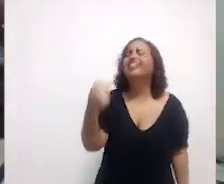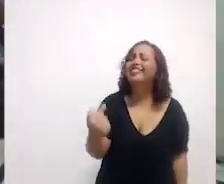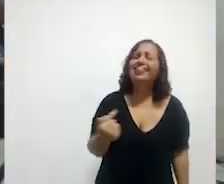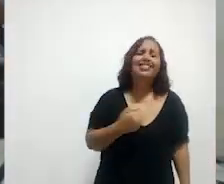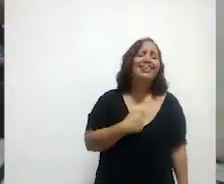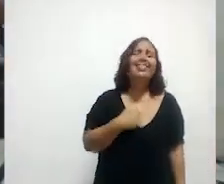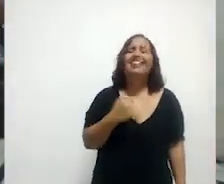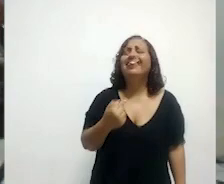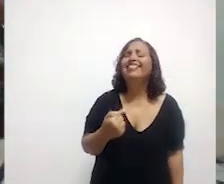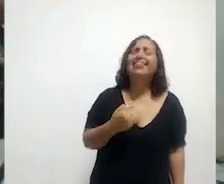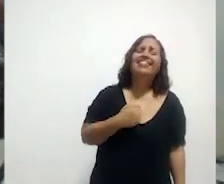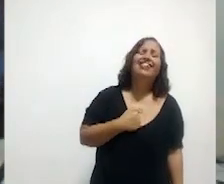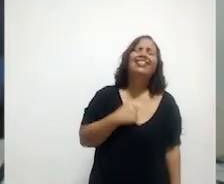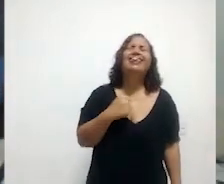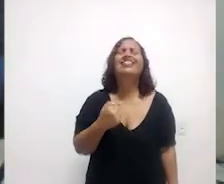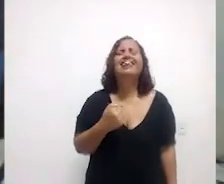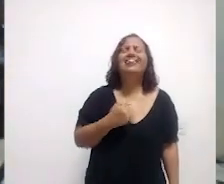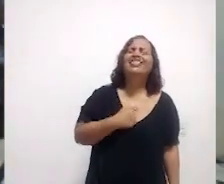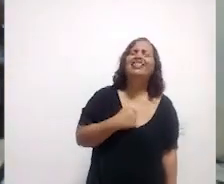E